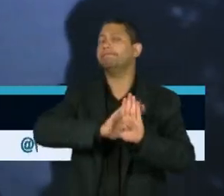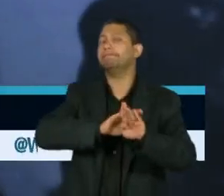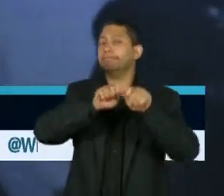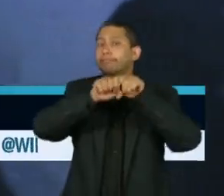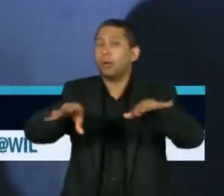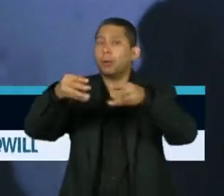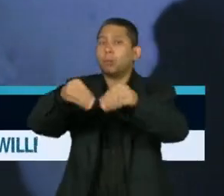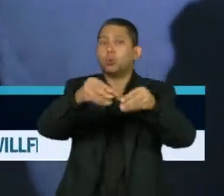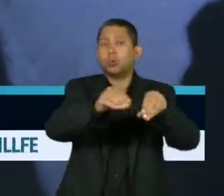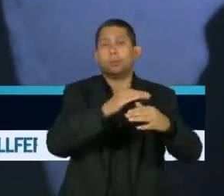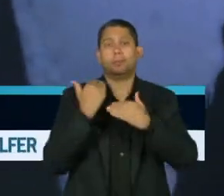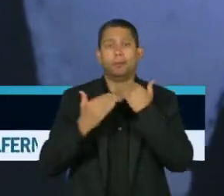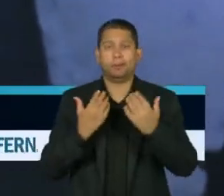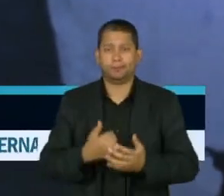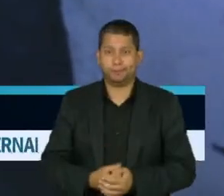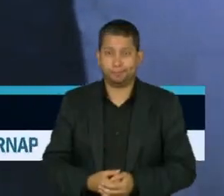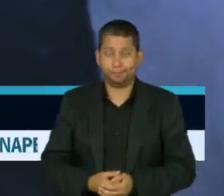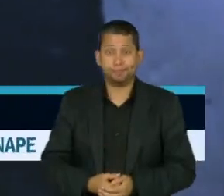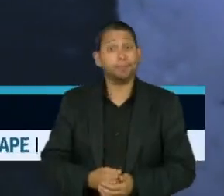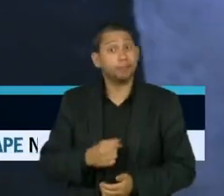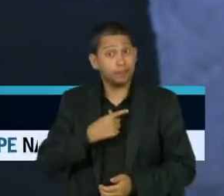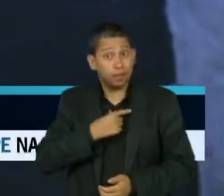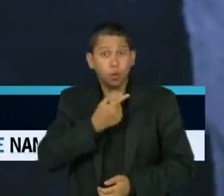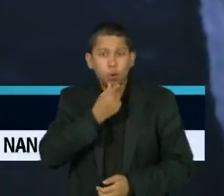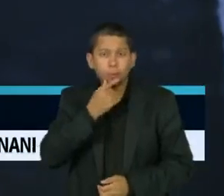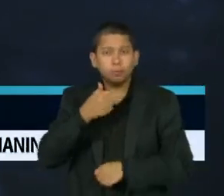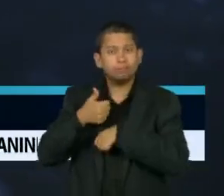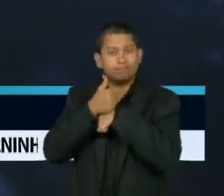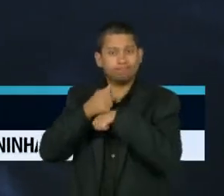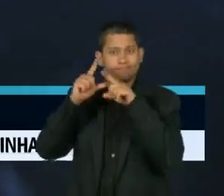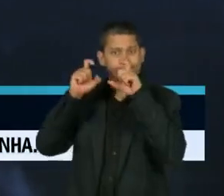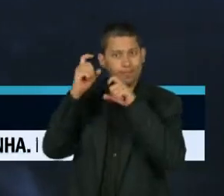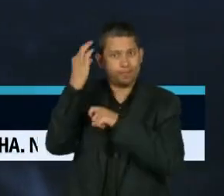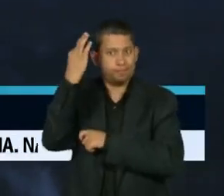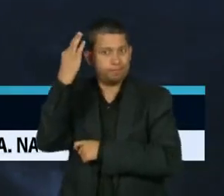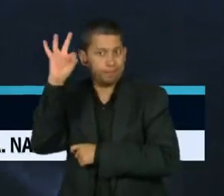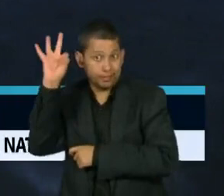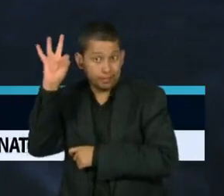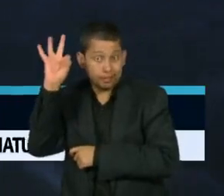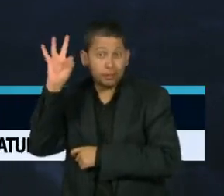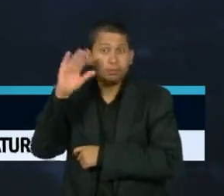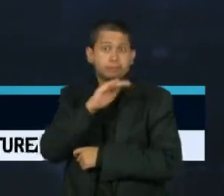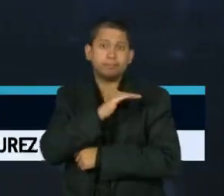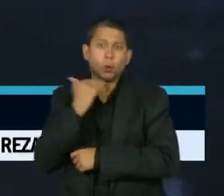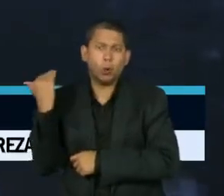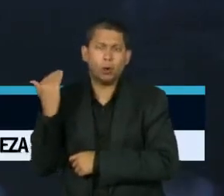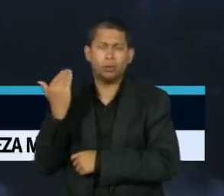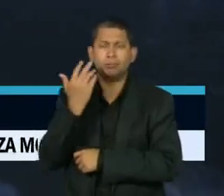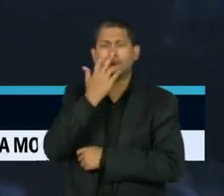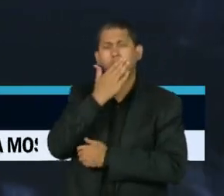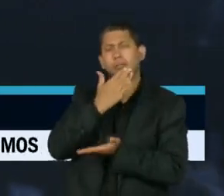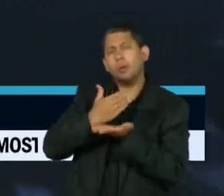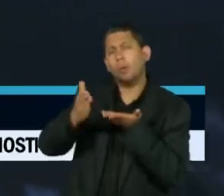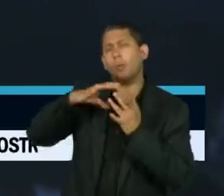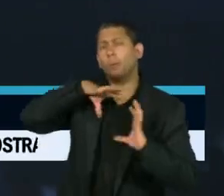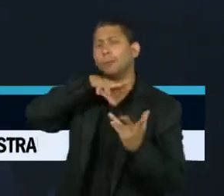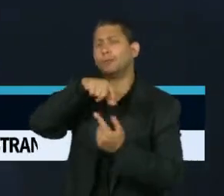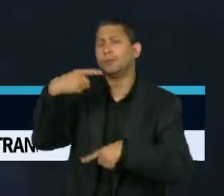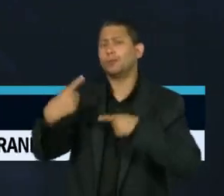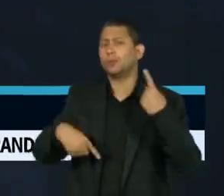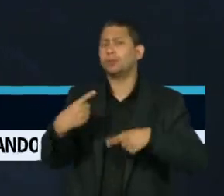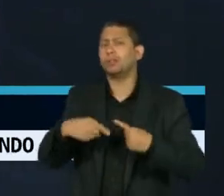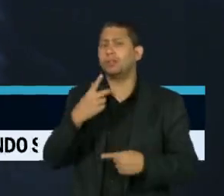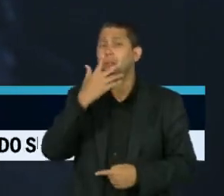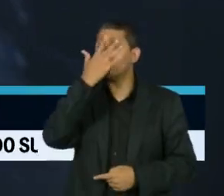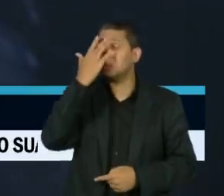com a morte de um fotógrafo francês gera uma discussão sobre responsabilidade e indiferença no mundo aos